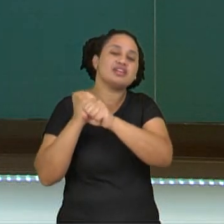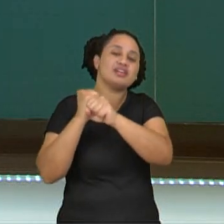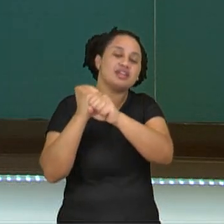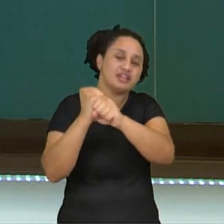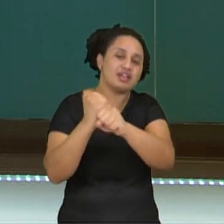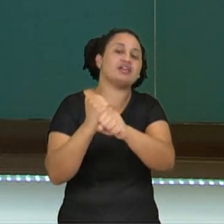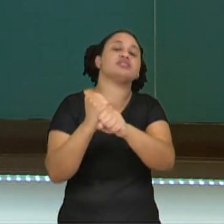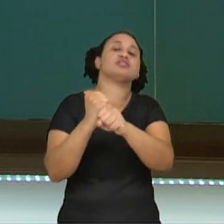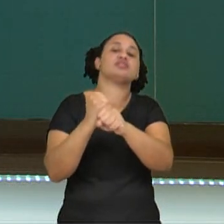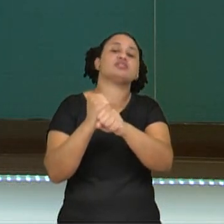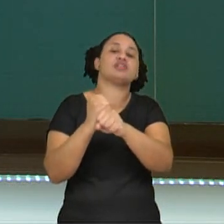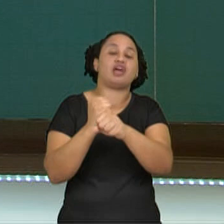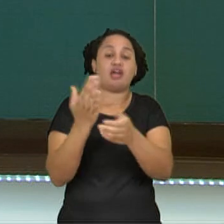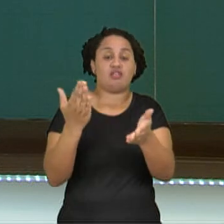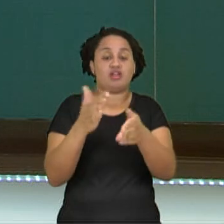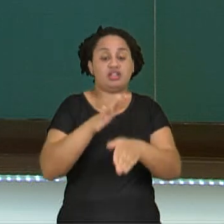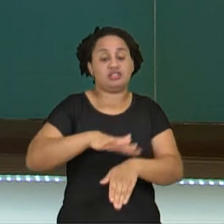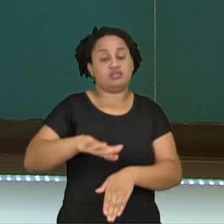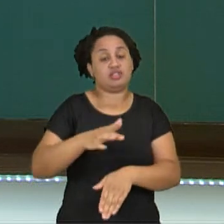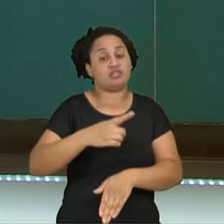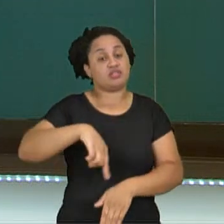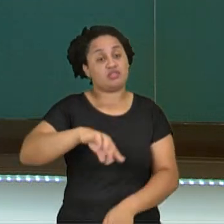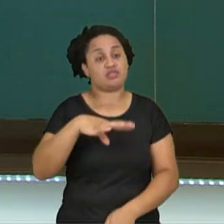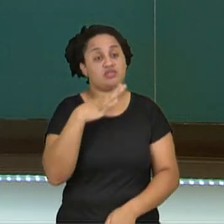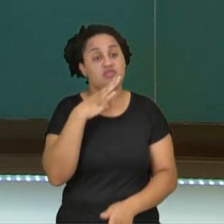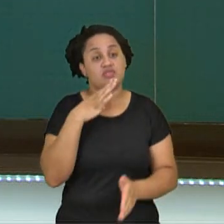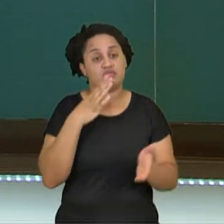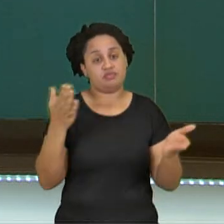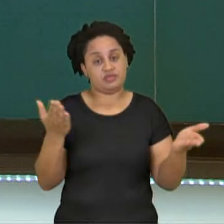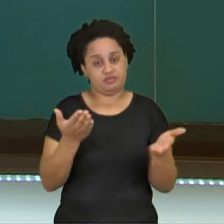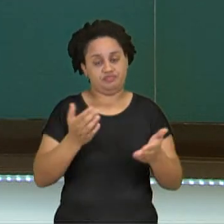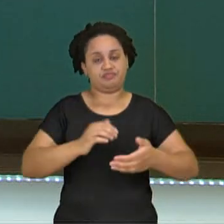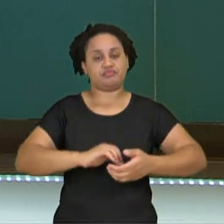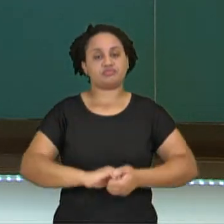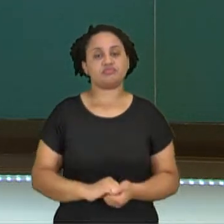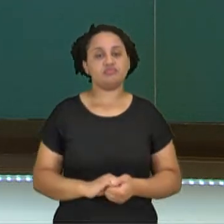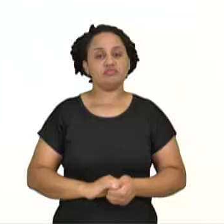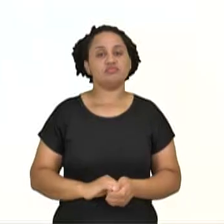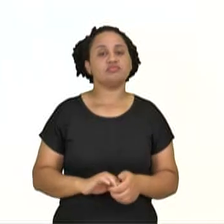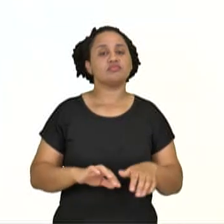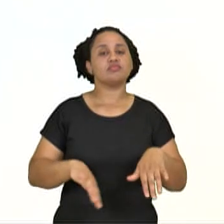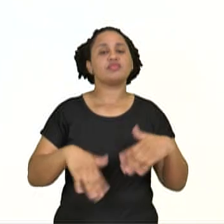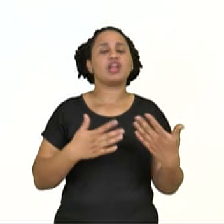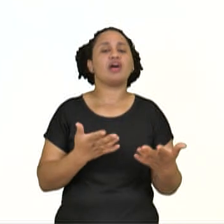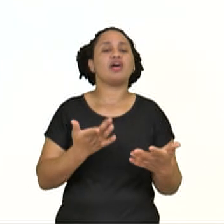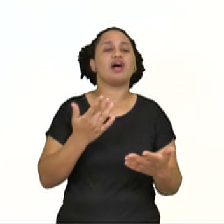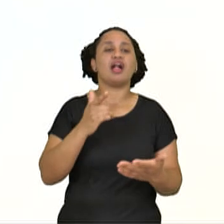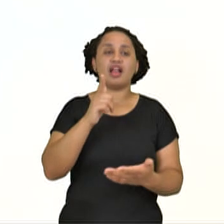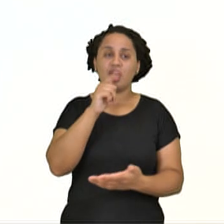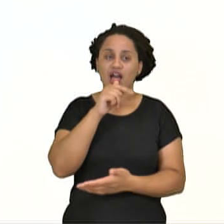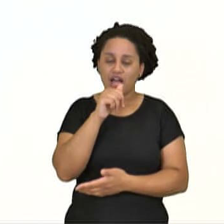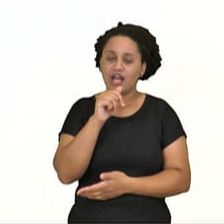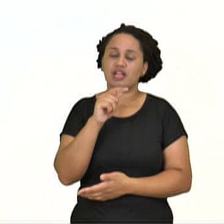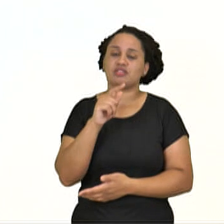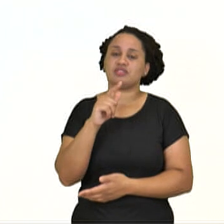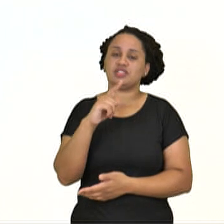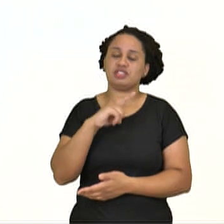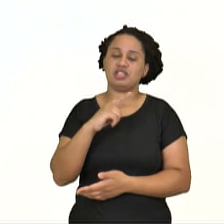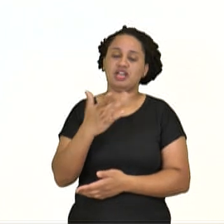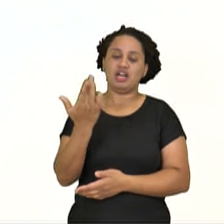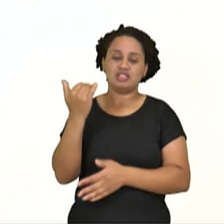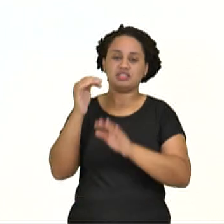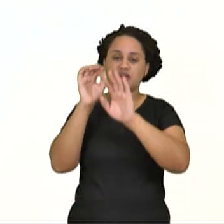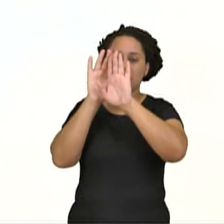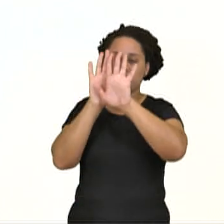chegasse da maneira que nós conhecemos hoje. Então, aquela água que estava no estado